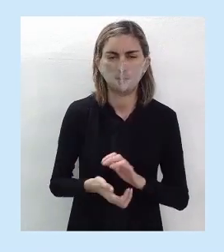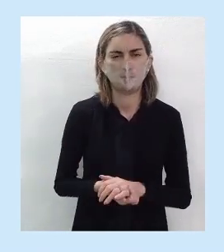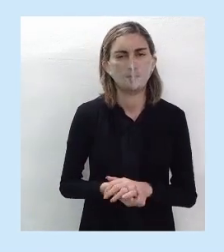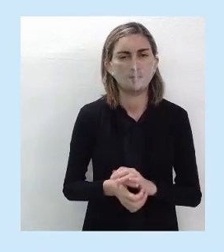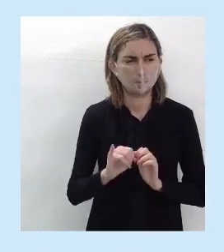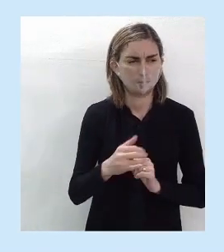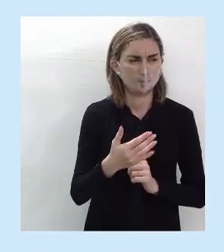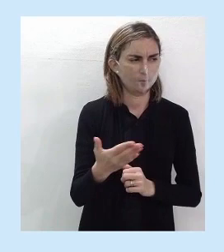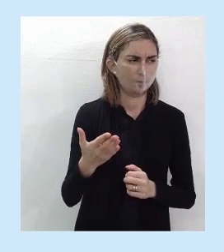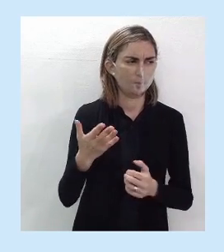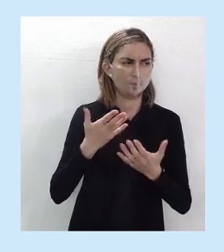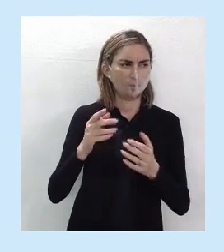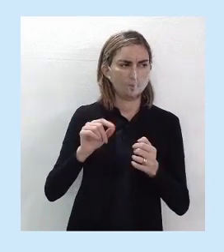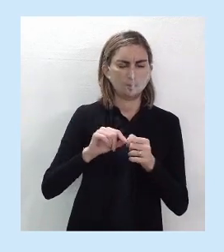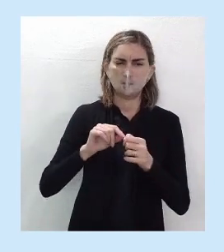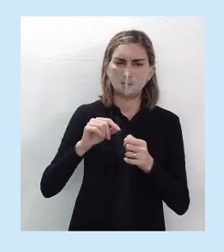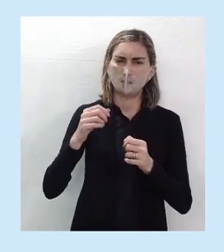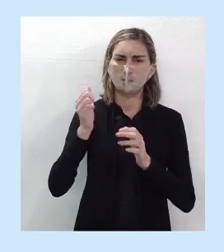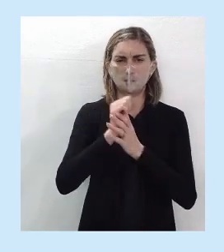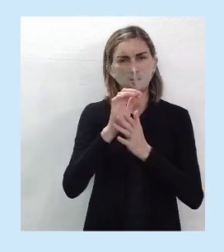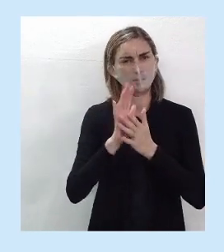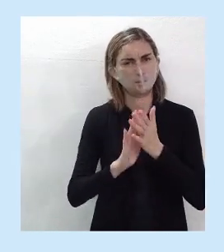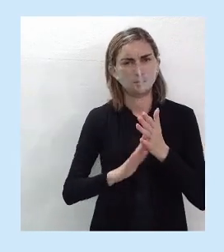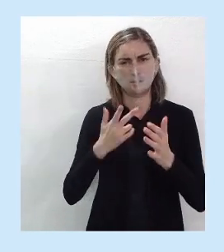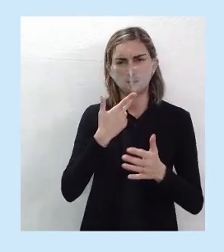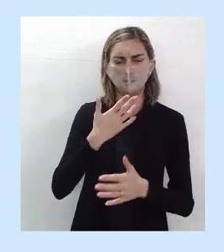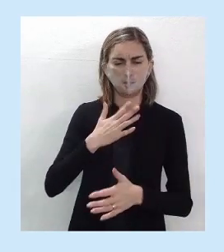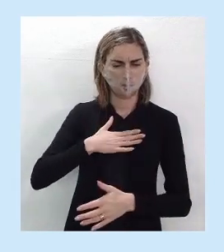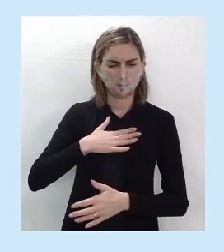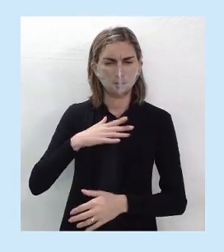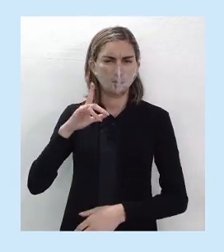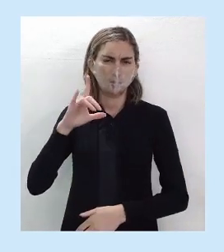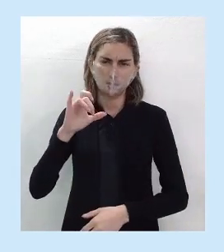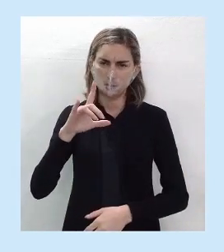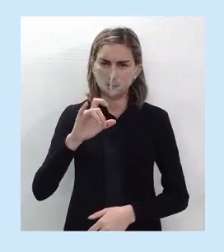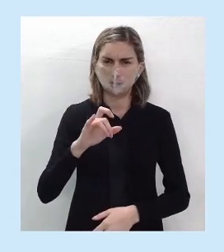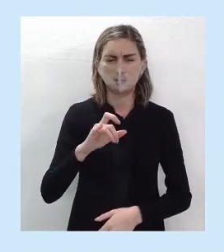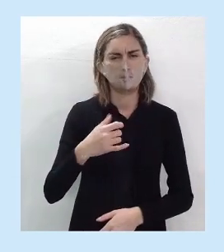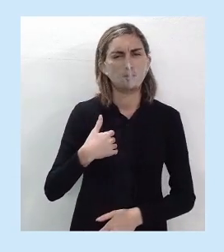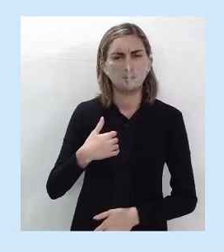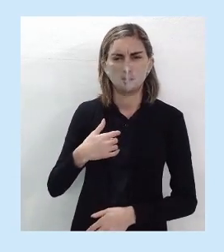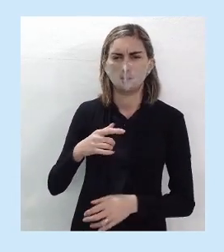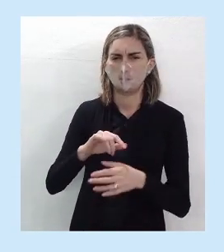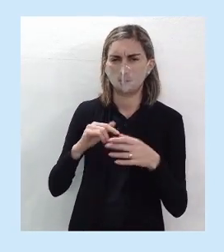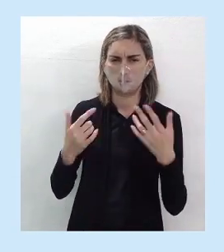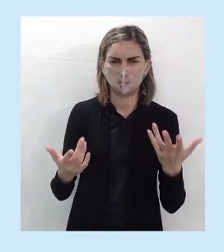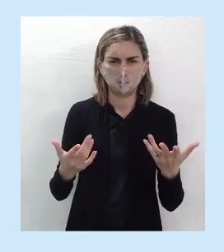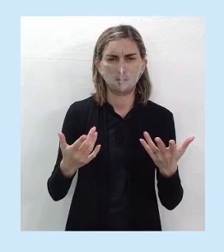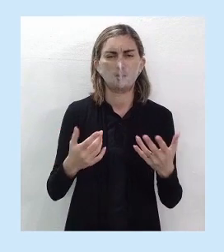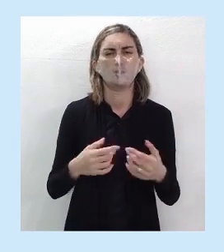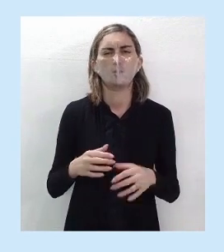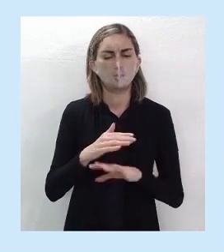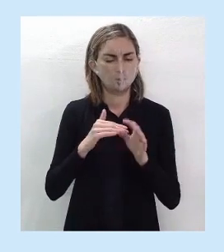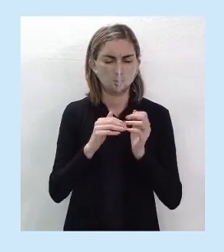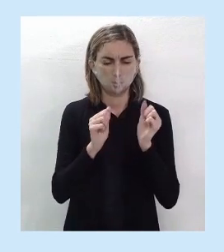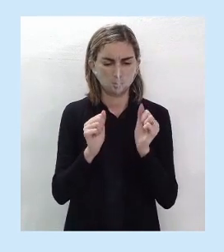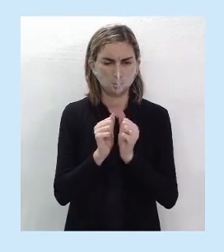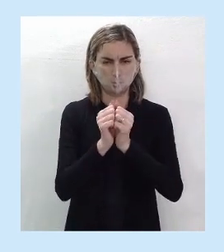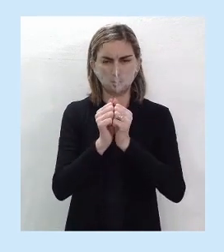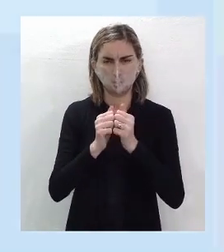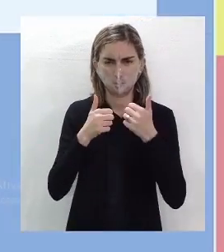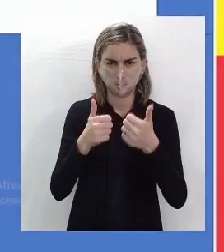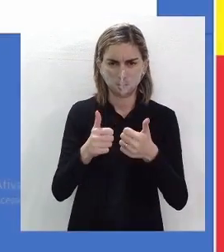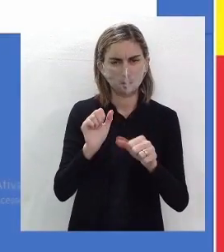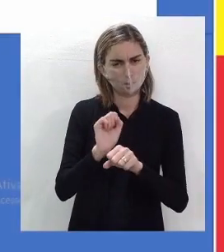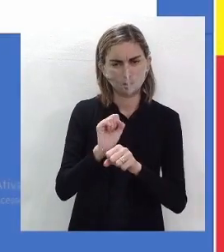Se você fizer esse exercício, fala comigo no Instagram. Birô Sem Sala, tudo juntinho, tá bem?